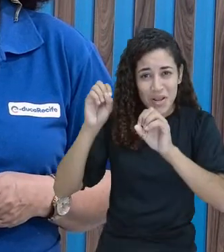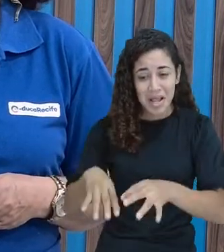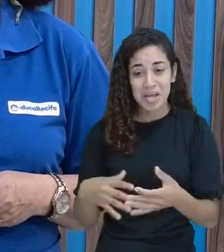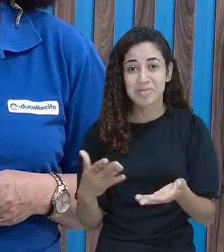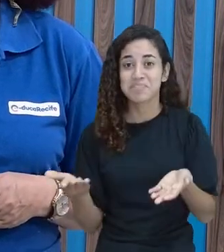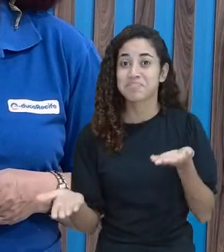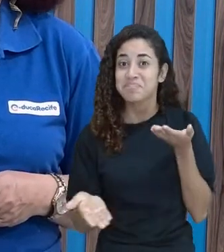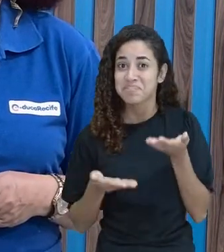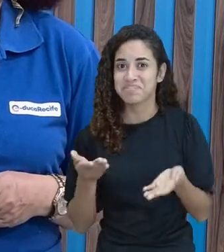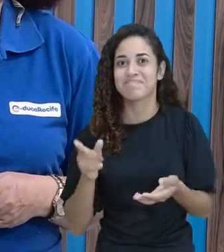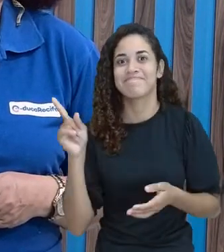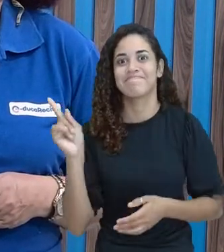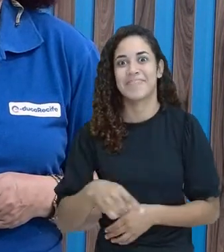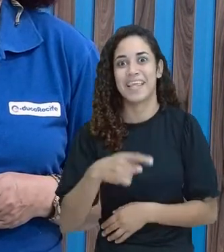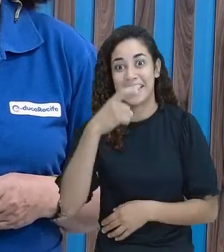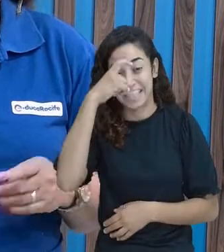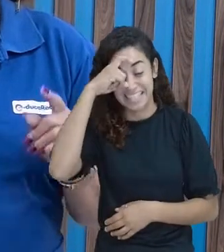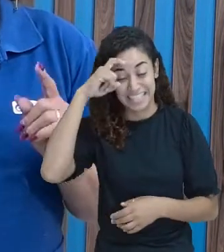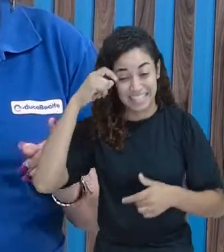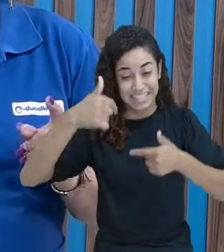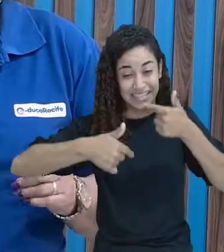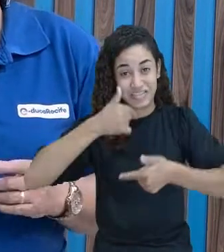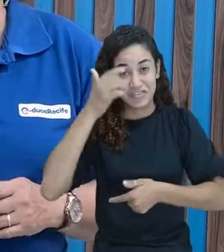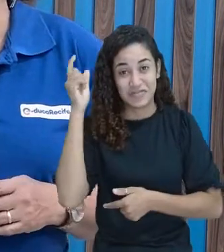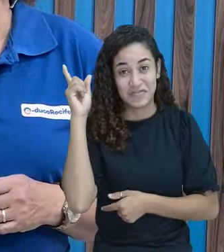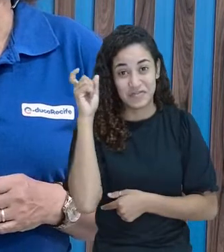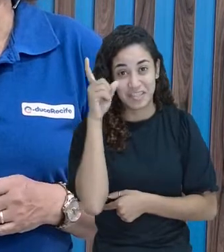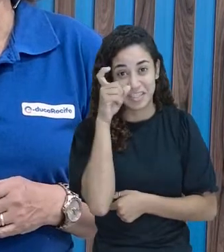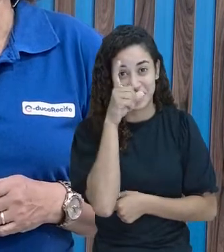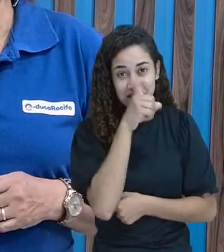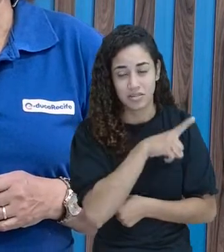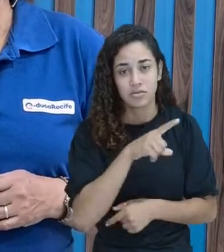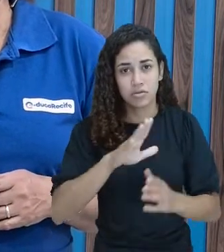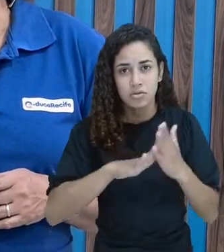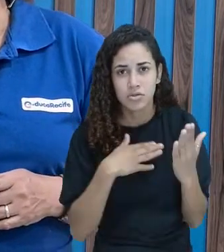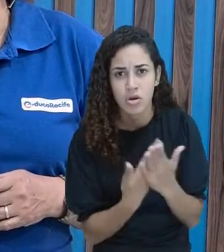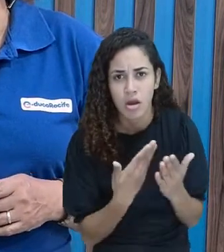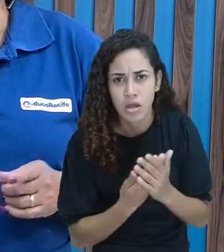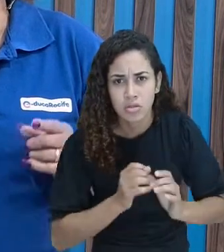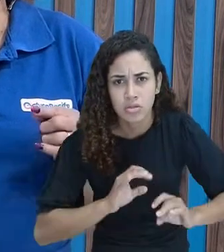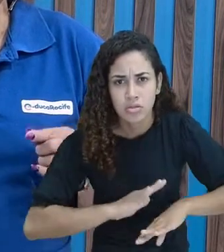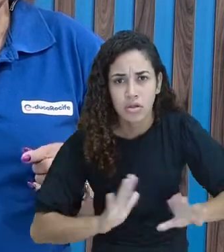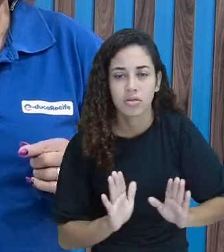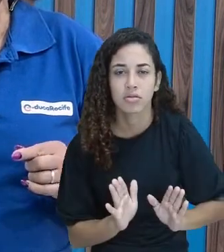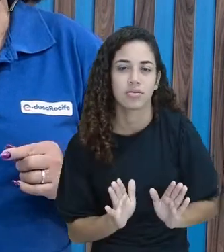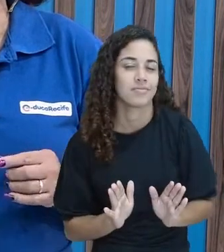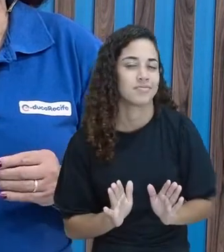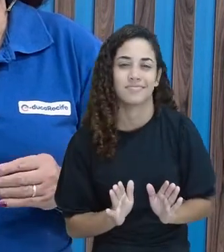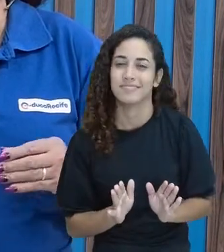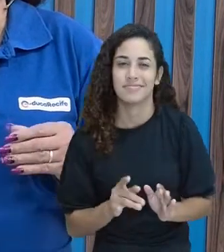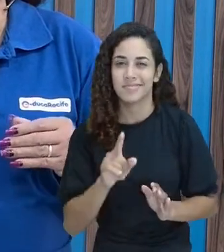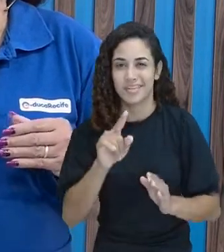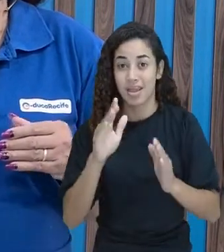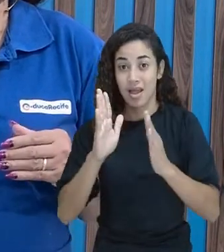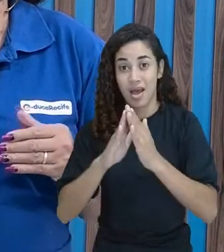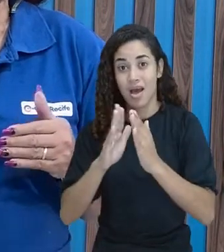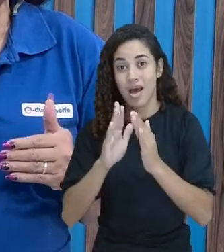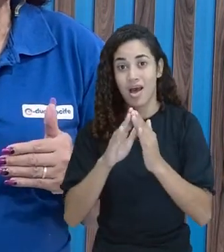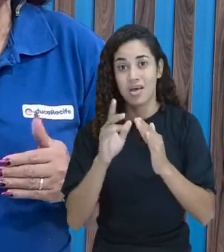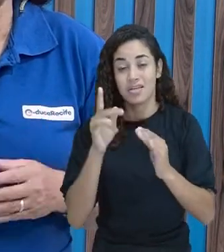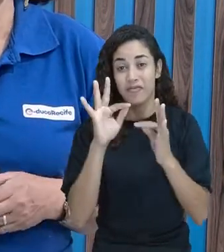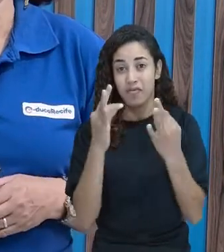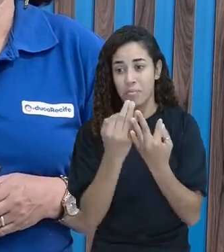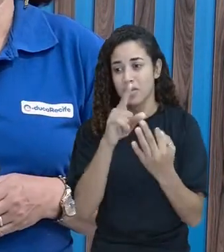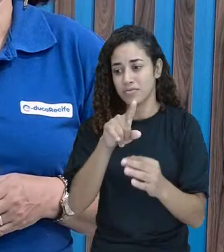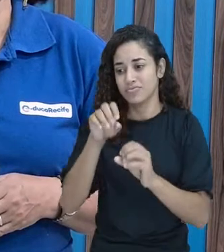onde? Essa é que dá trabalho. E não é só a escola que tem que educar, tá? Você aí em casa tem que educar